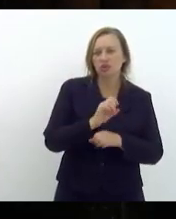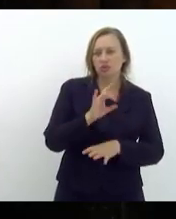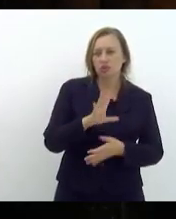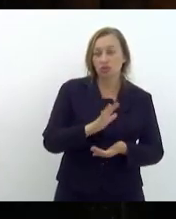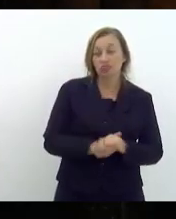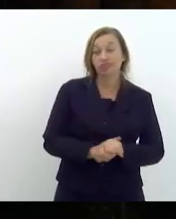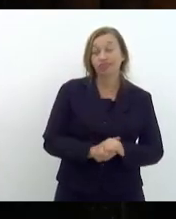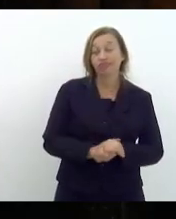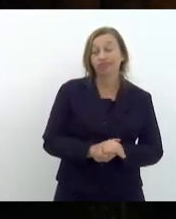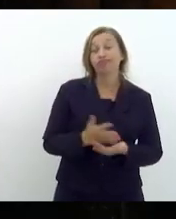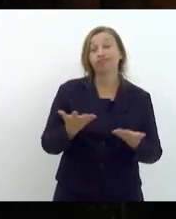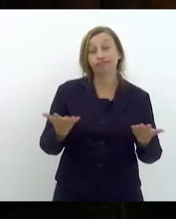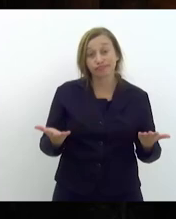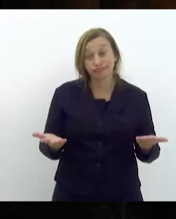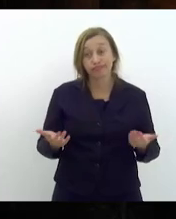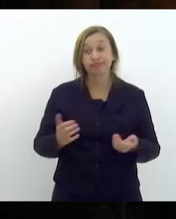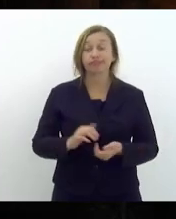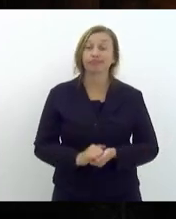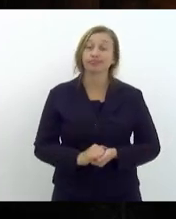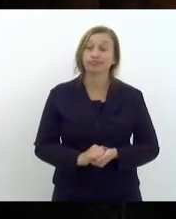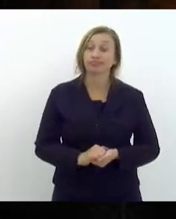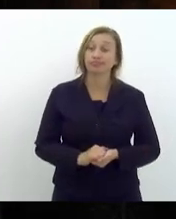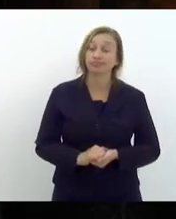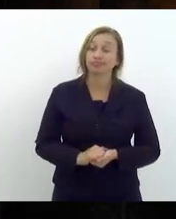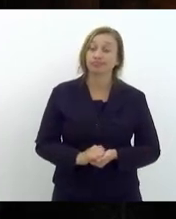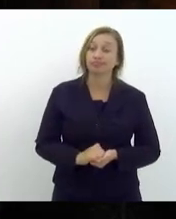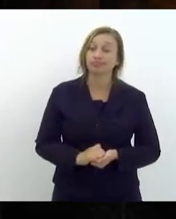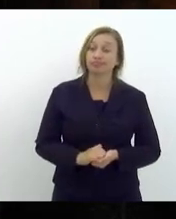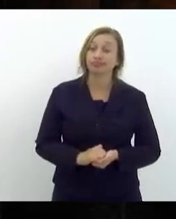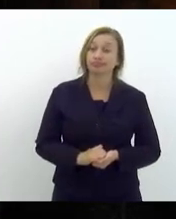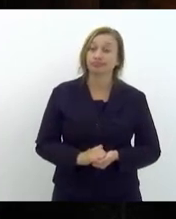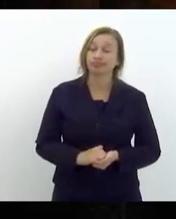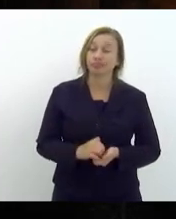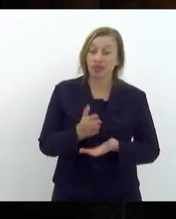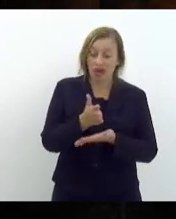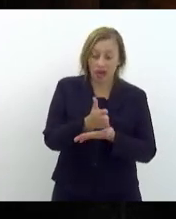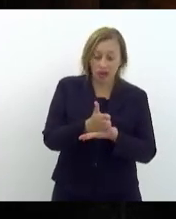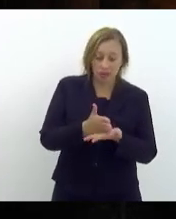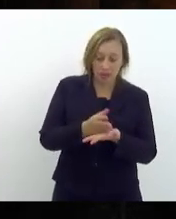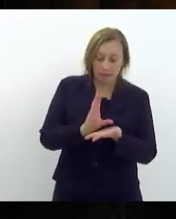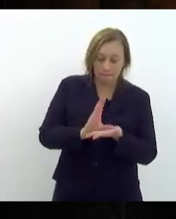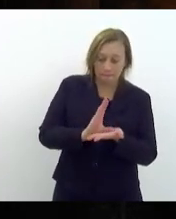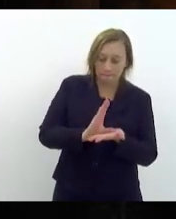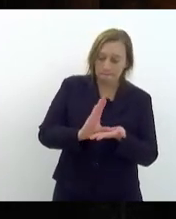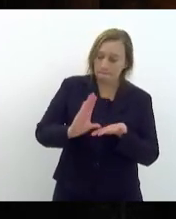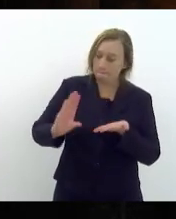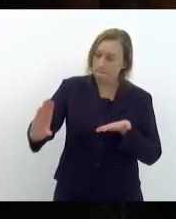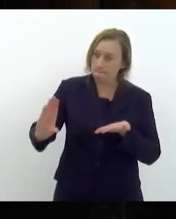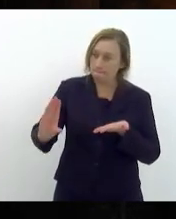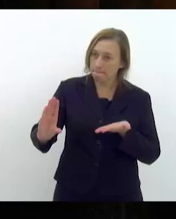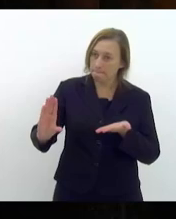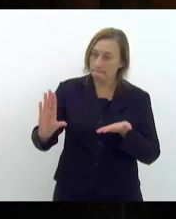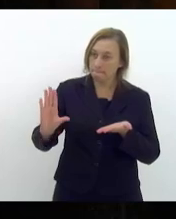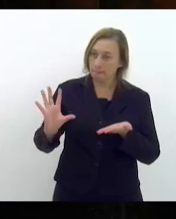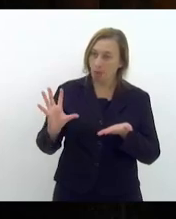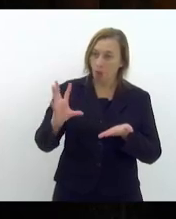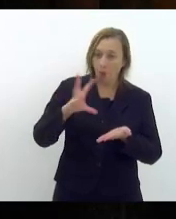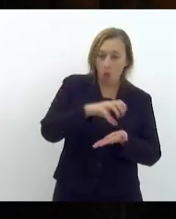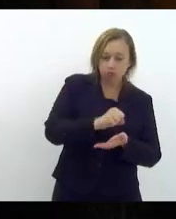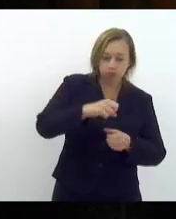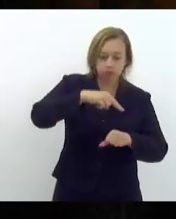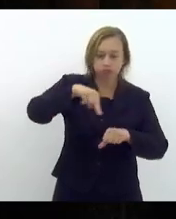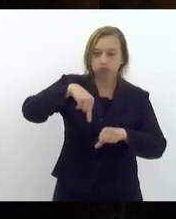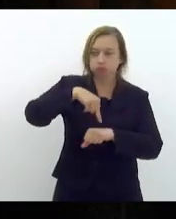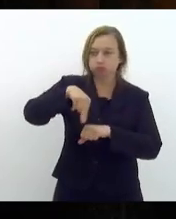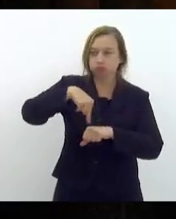por via de consequência a grande parte é abocanhada pela